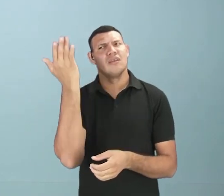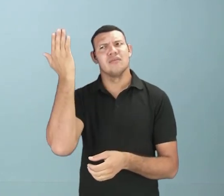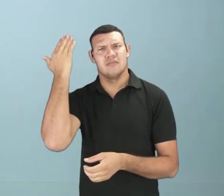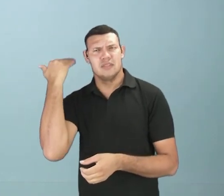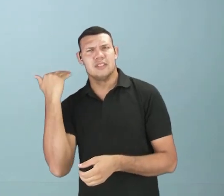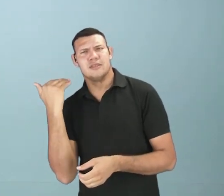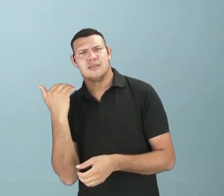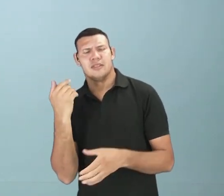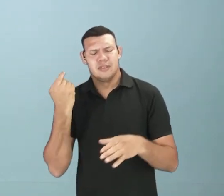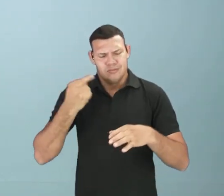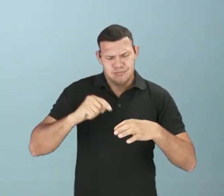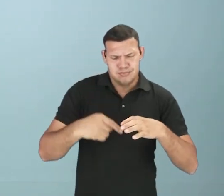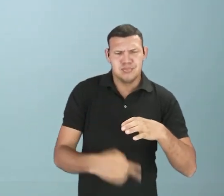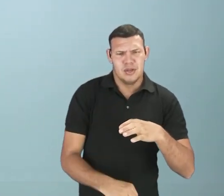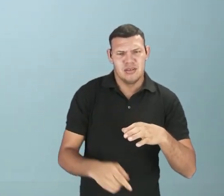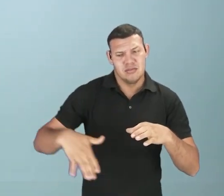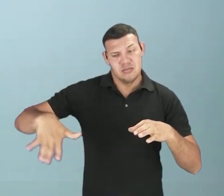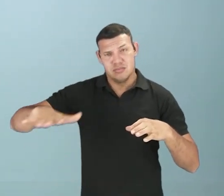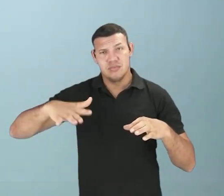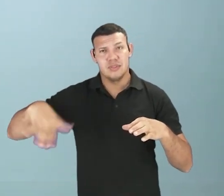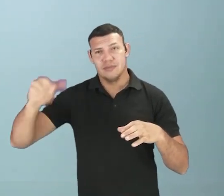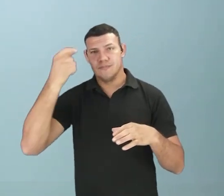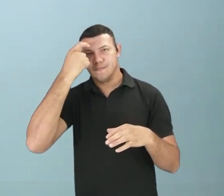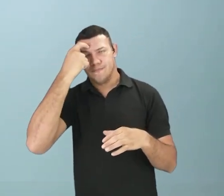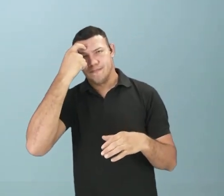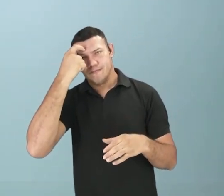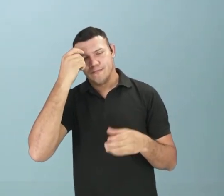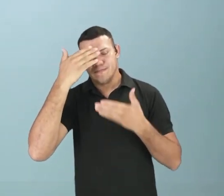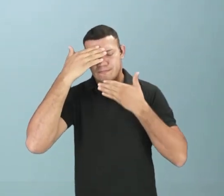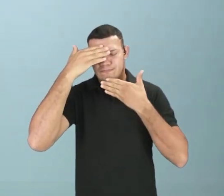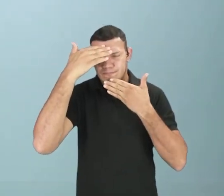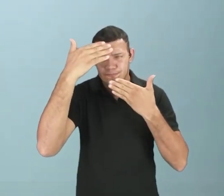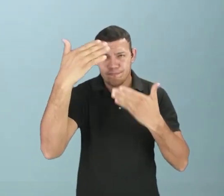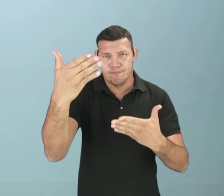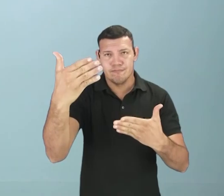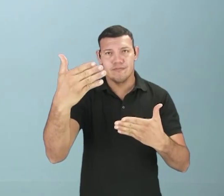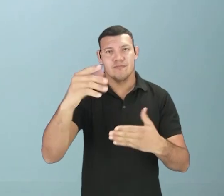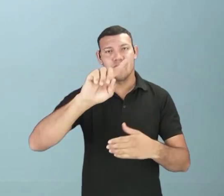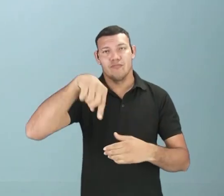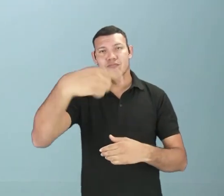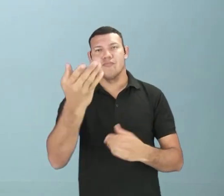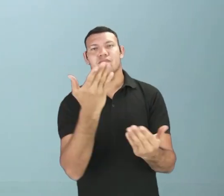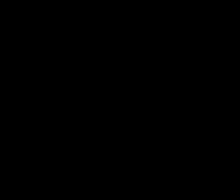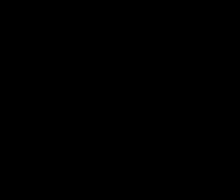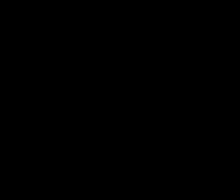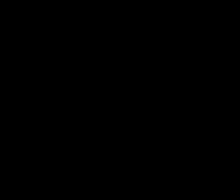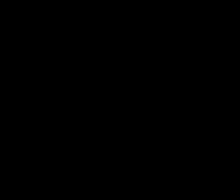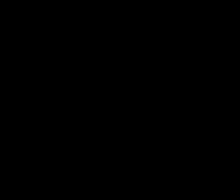você vai ter um conhecimento em outras áreas do conhecimento, ok? Muito obrigado, até a próxima aula.